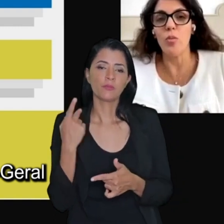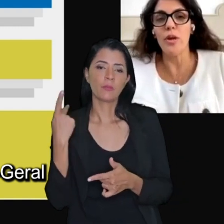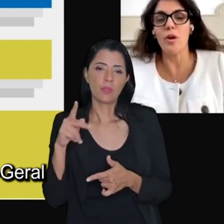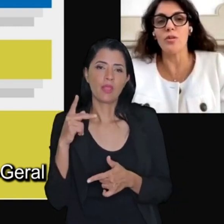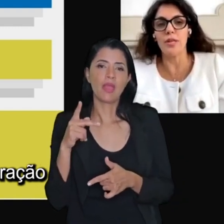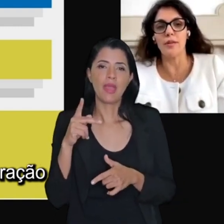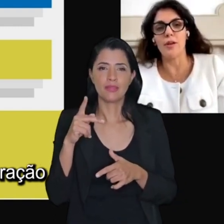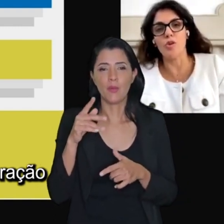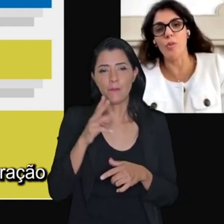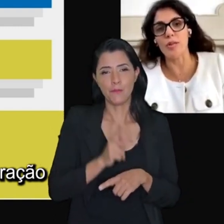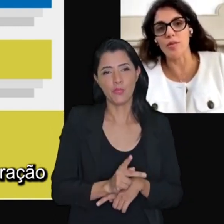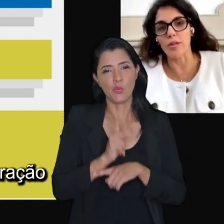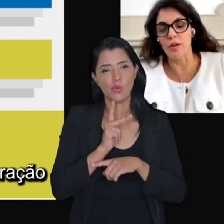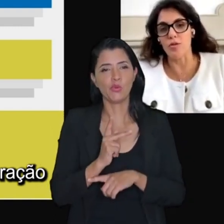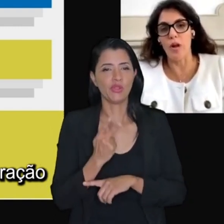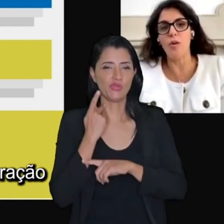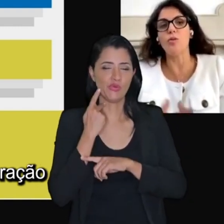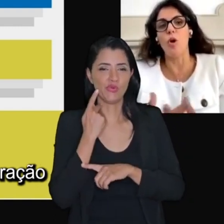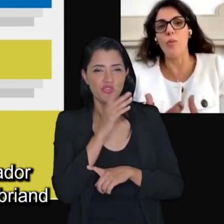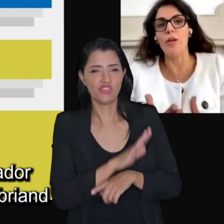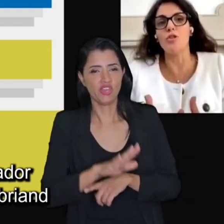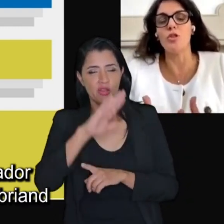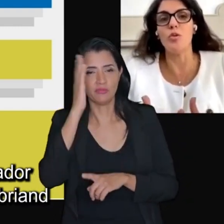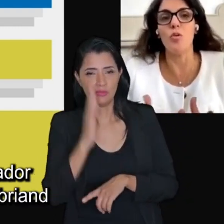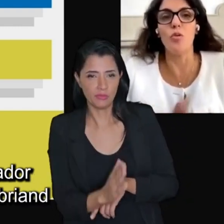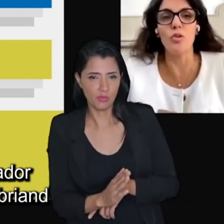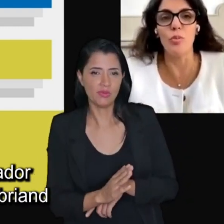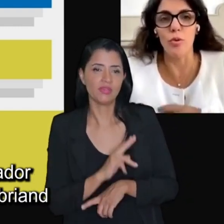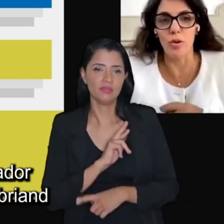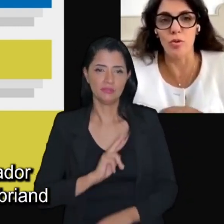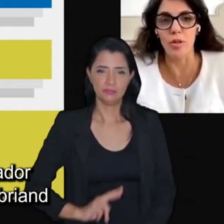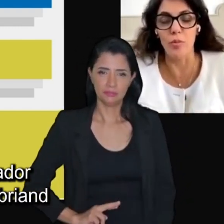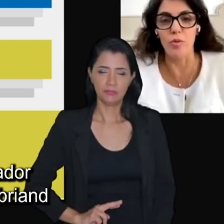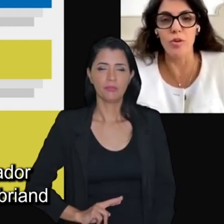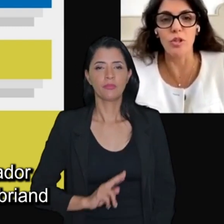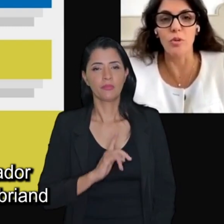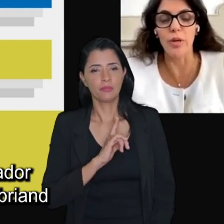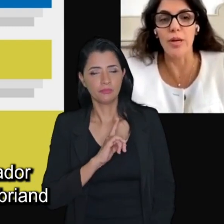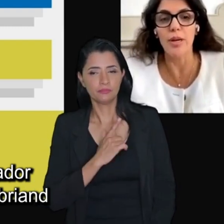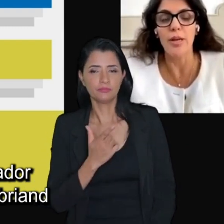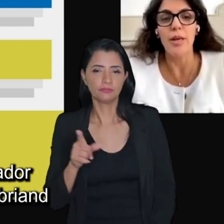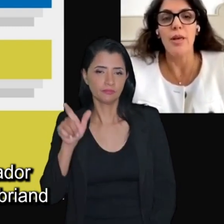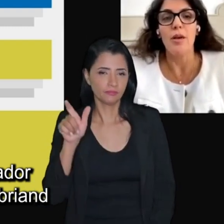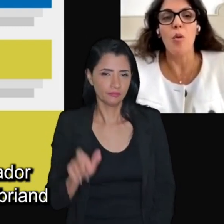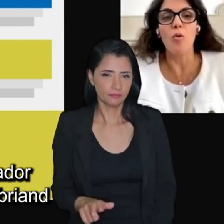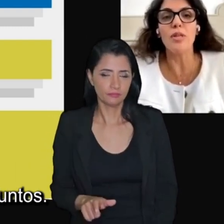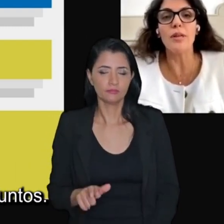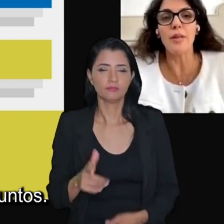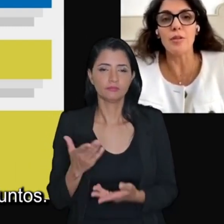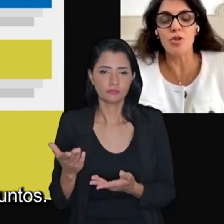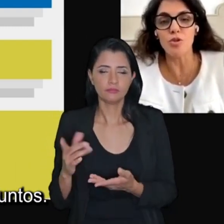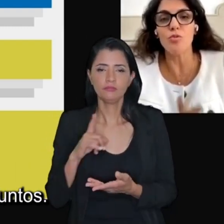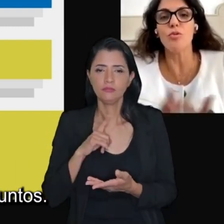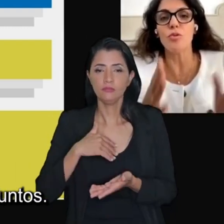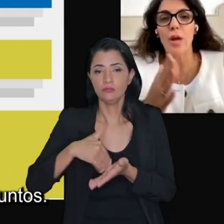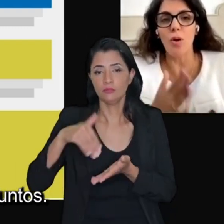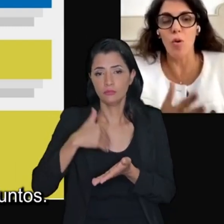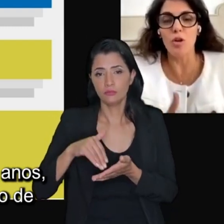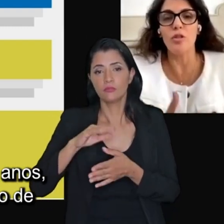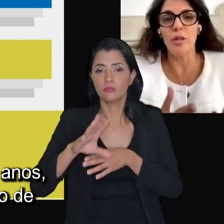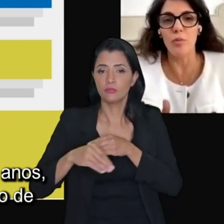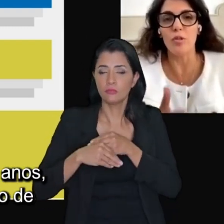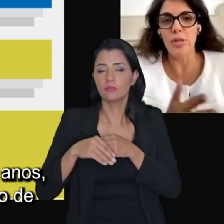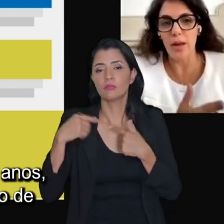Procurador-Geral da República, o secretário de Cooperação Internacional, atualmente o subprocurador Edemir de Chateaubriand, com os secretários